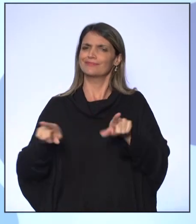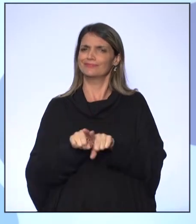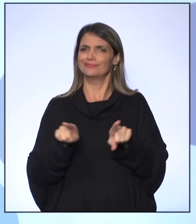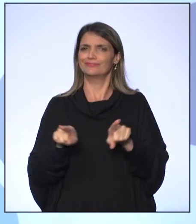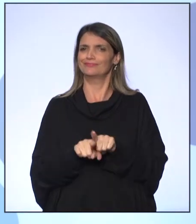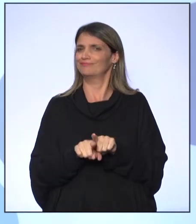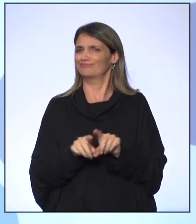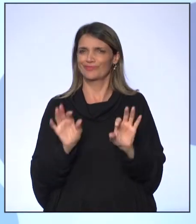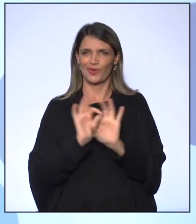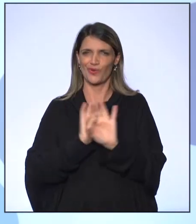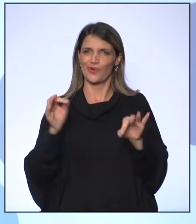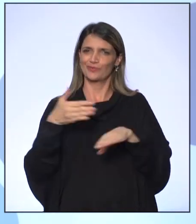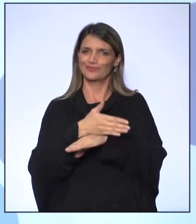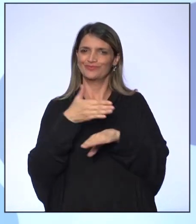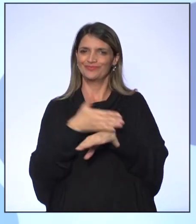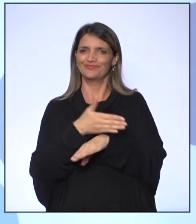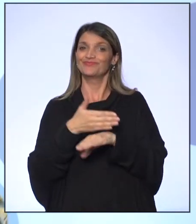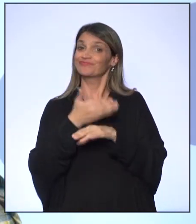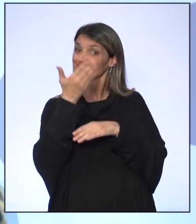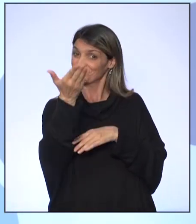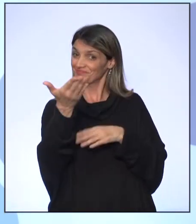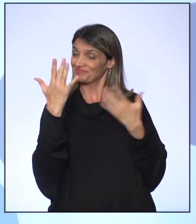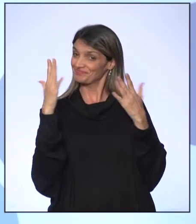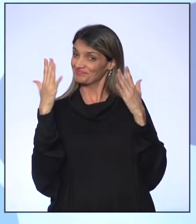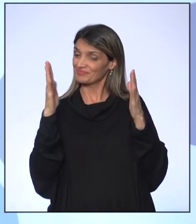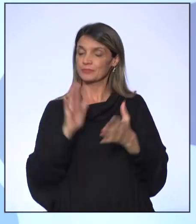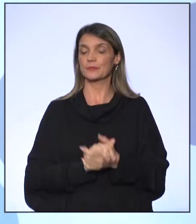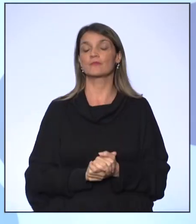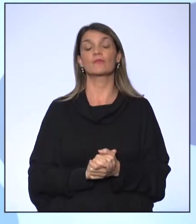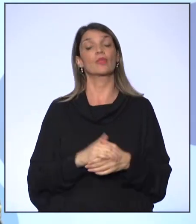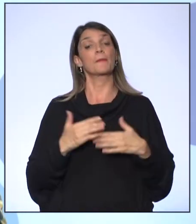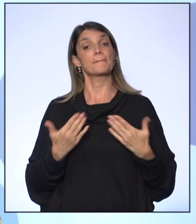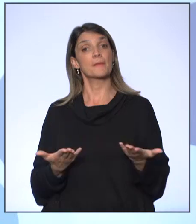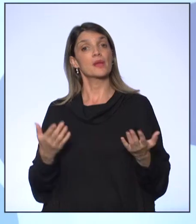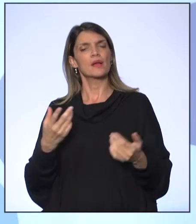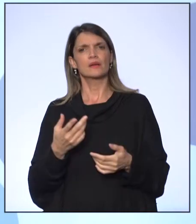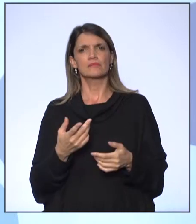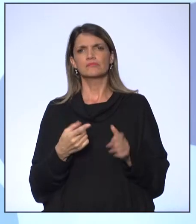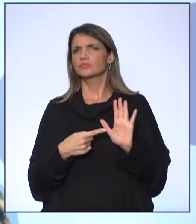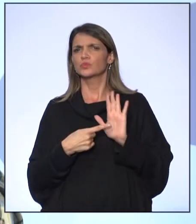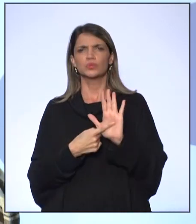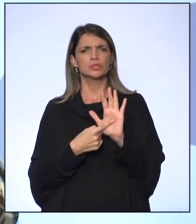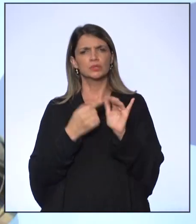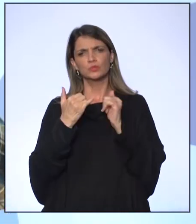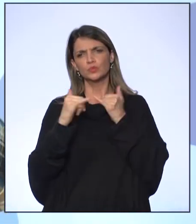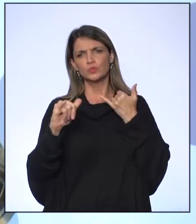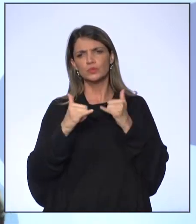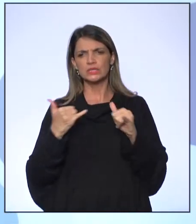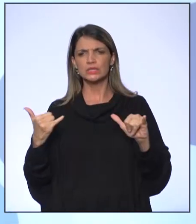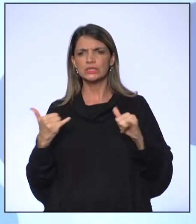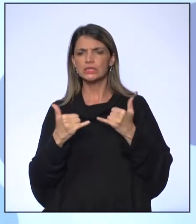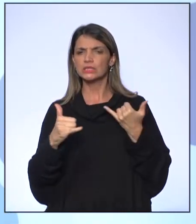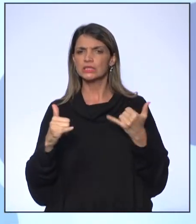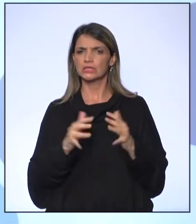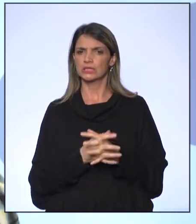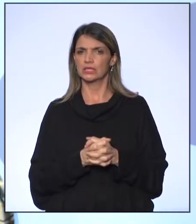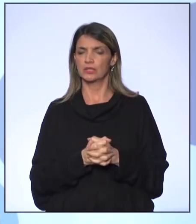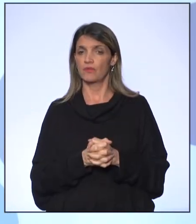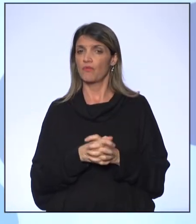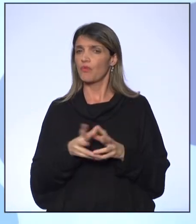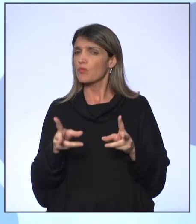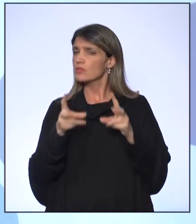Então, muito bem a participação sua. Parabéns. Bom, mas estamos falando de eletricidade e vamos tentar aqui enxergar esse mundo,